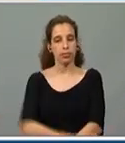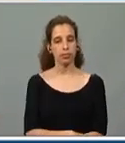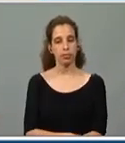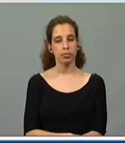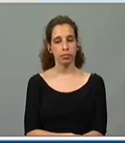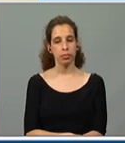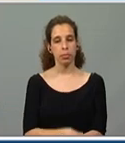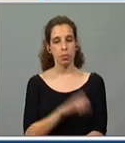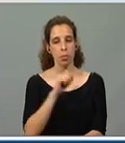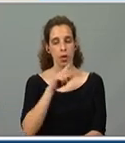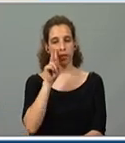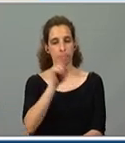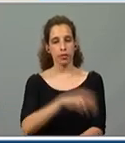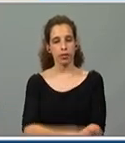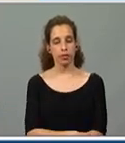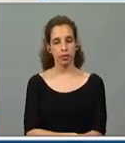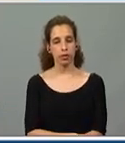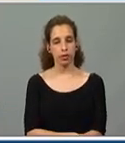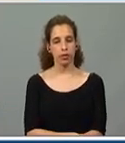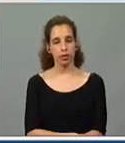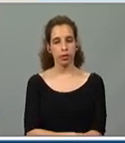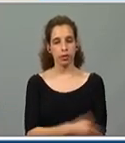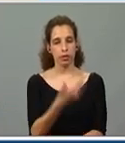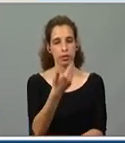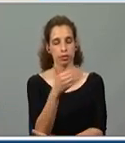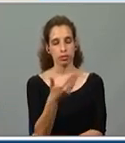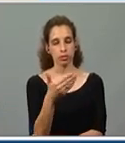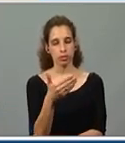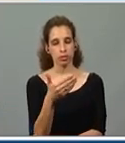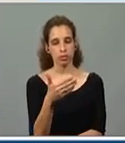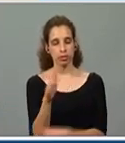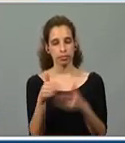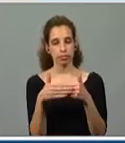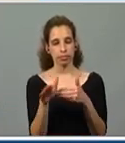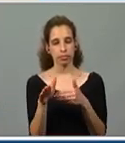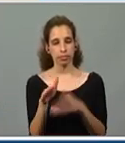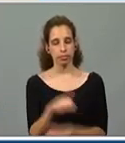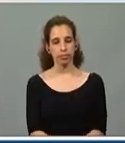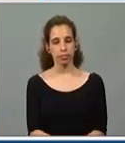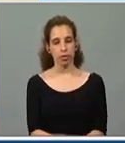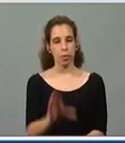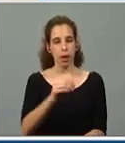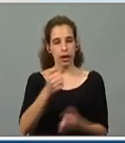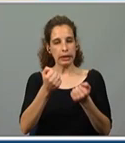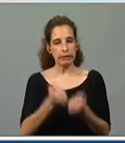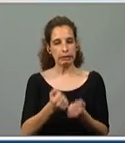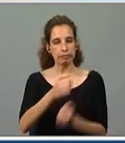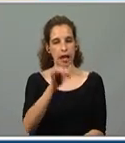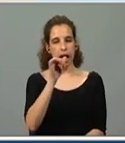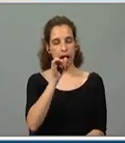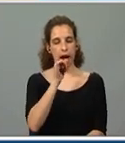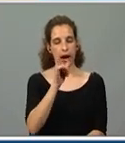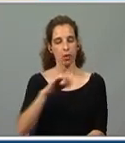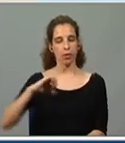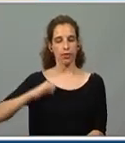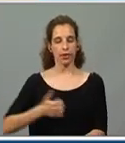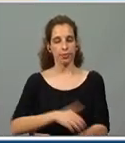como vão observar, o primeiro componente a sair será o mais denso, a água com corante